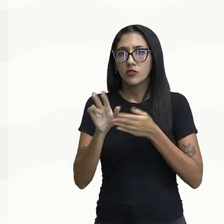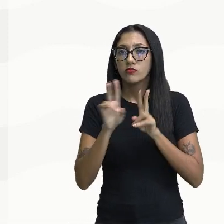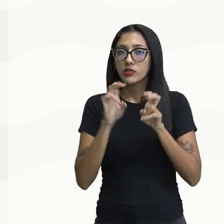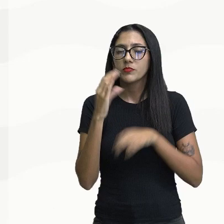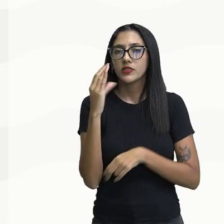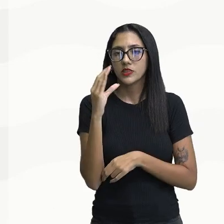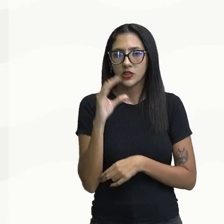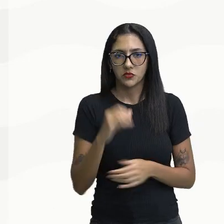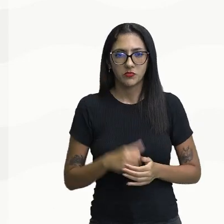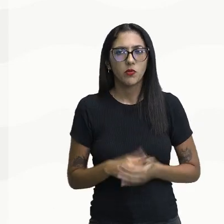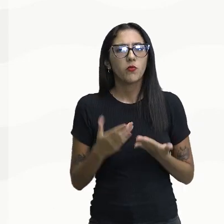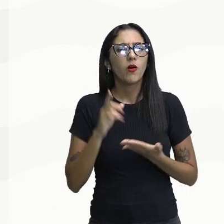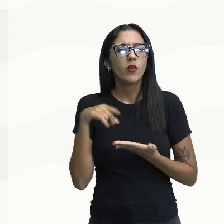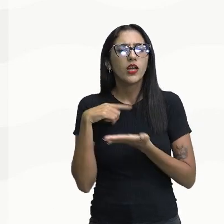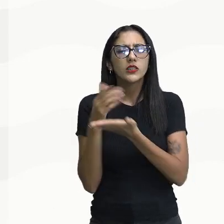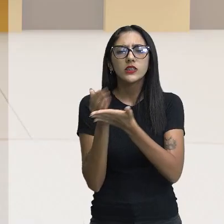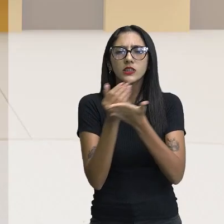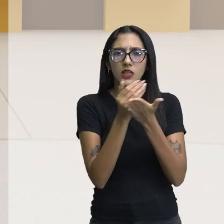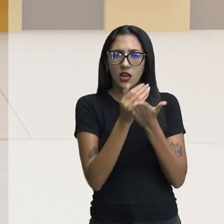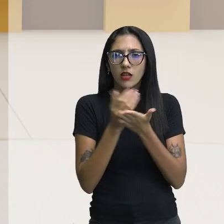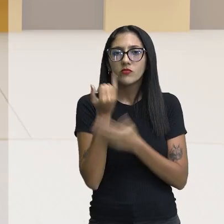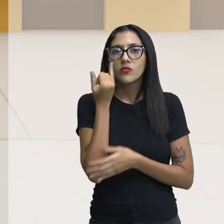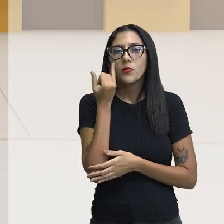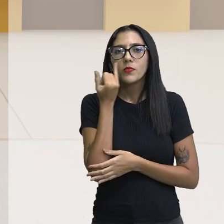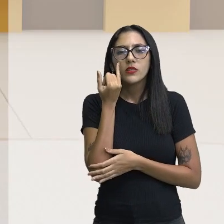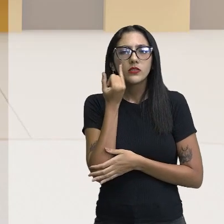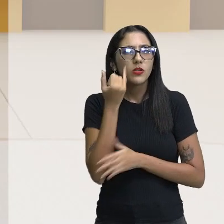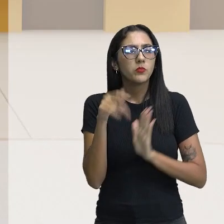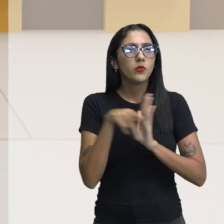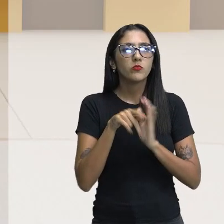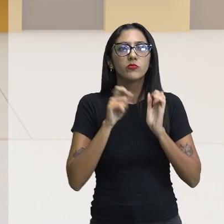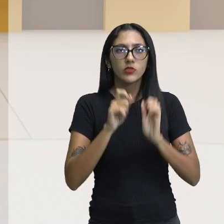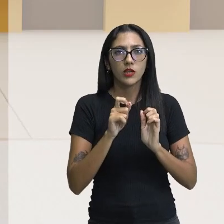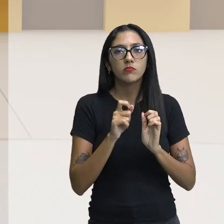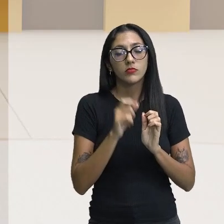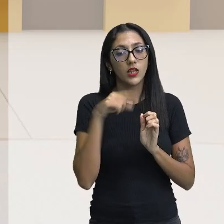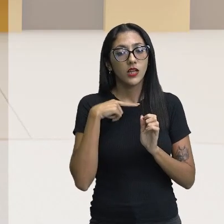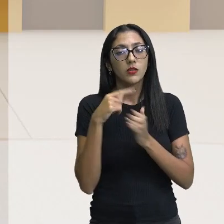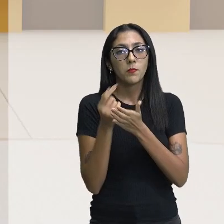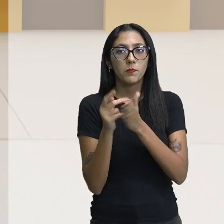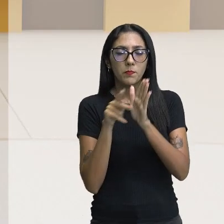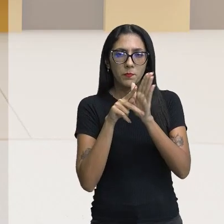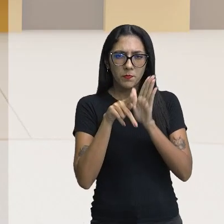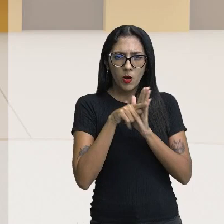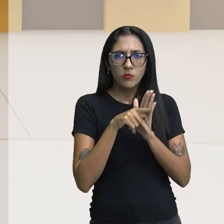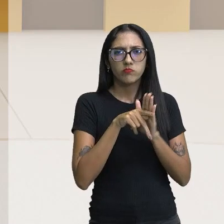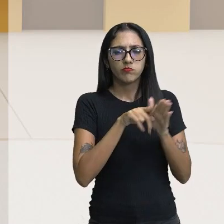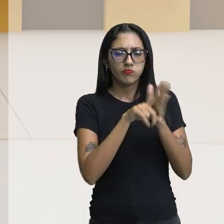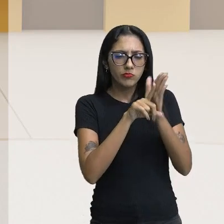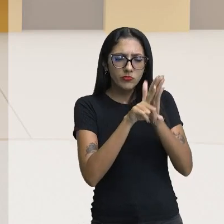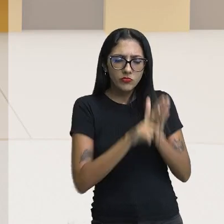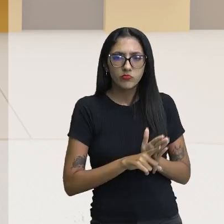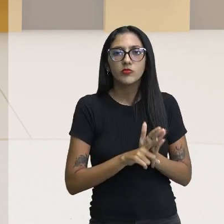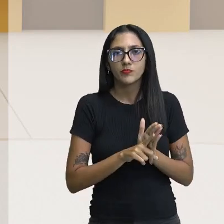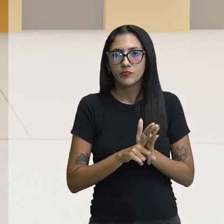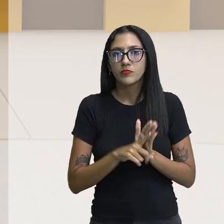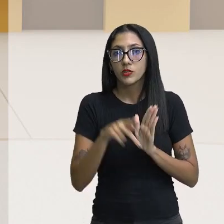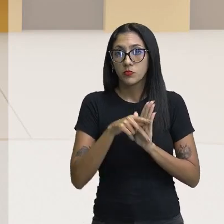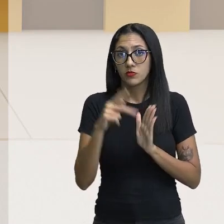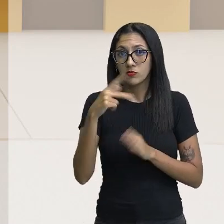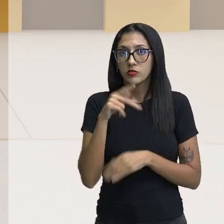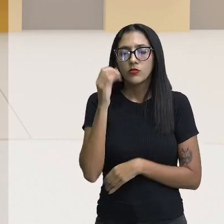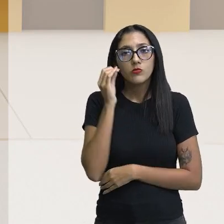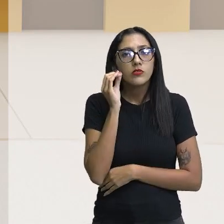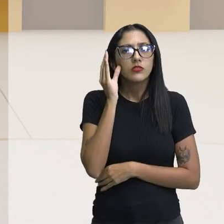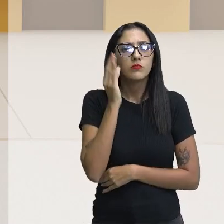Quais são os dados? Os dados das próprias pesquisas que vocês fizeram com o conhecimento local,